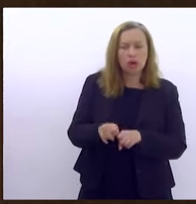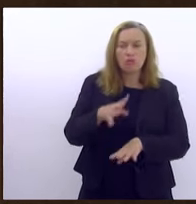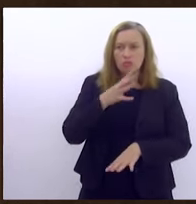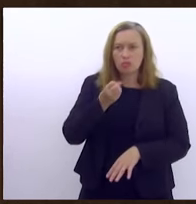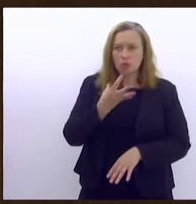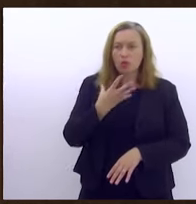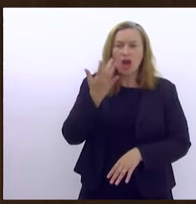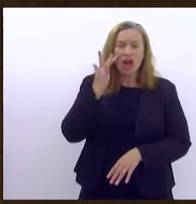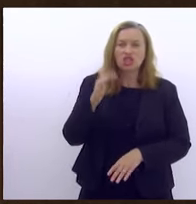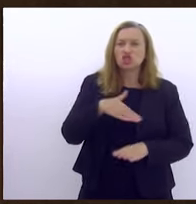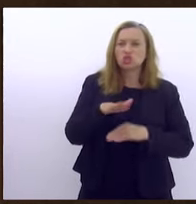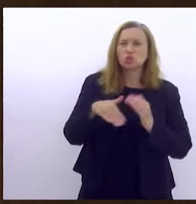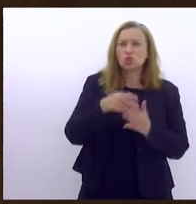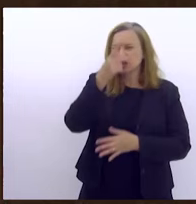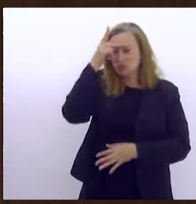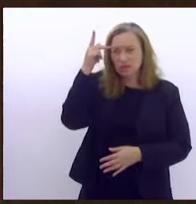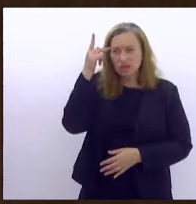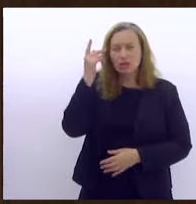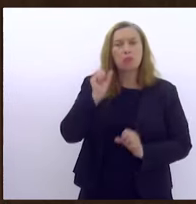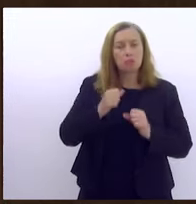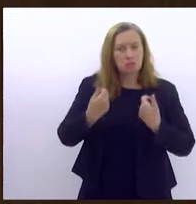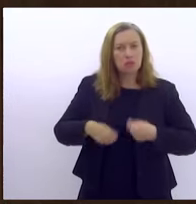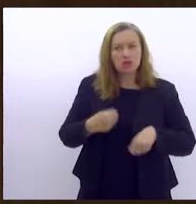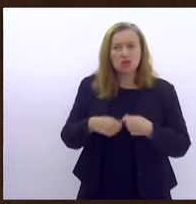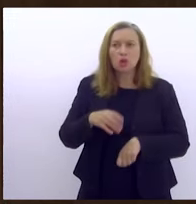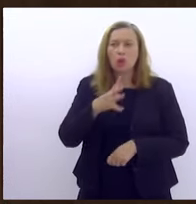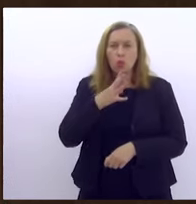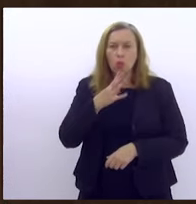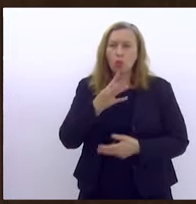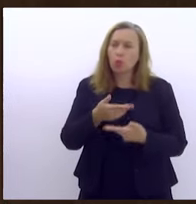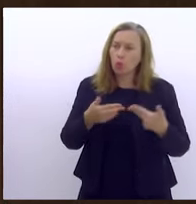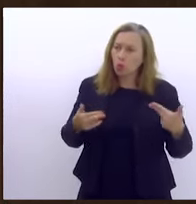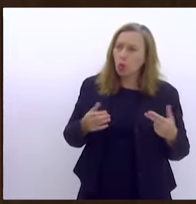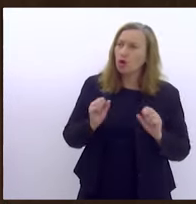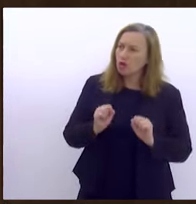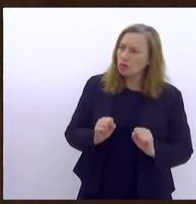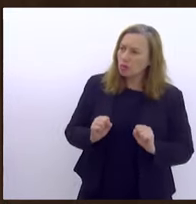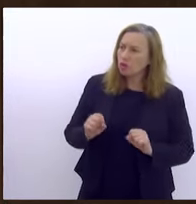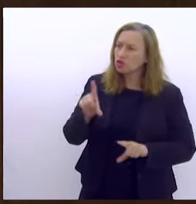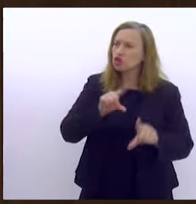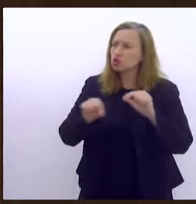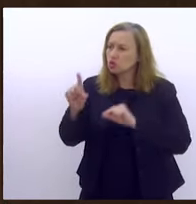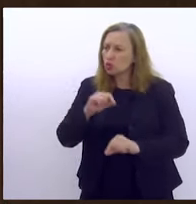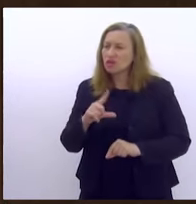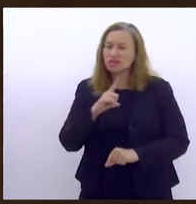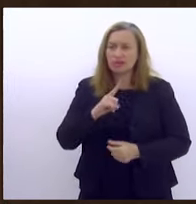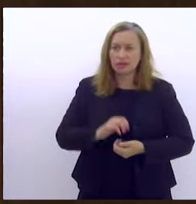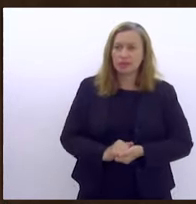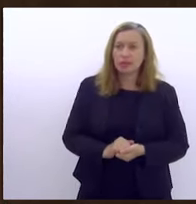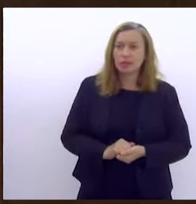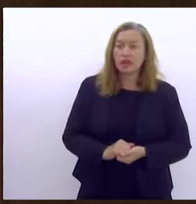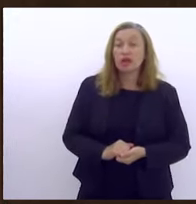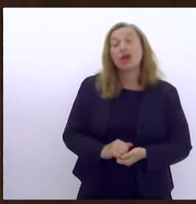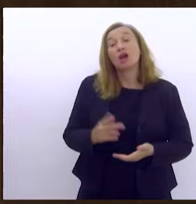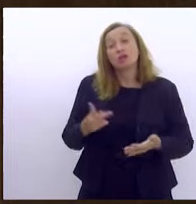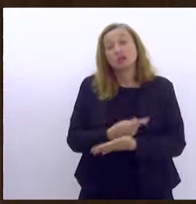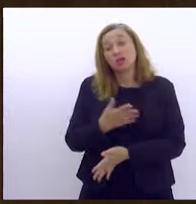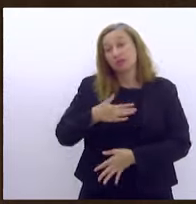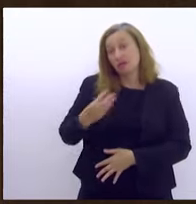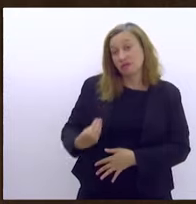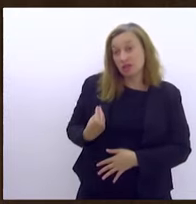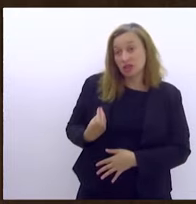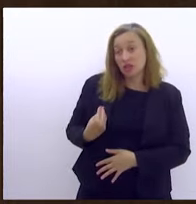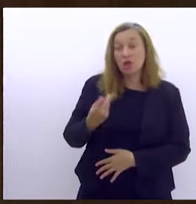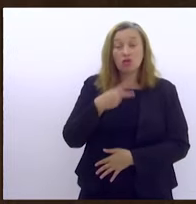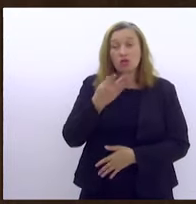as pessoas, todas as pessoas, precisam conhecer as coisas para que possam tomar as suas devidas decisões. E foi assim na minha vida. E eu